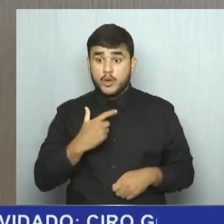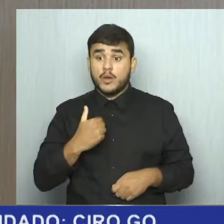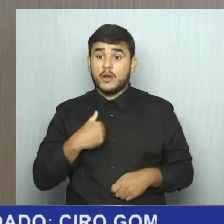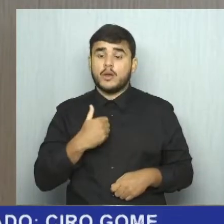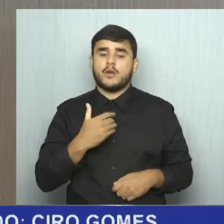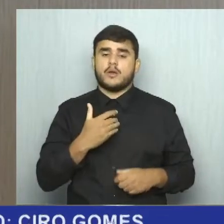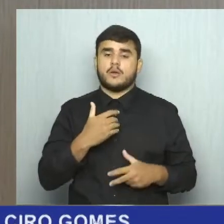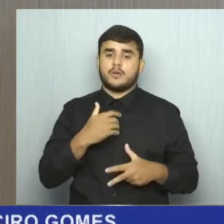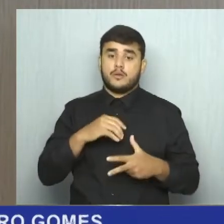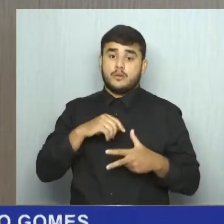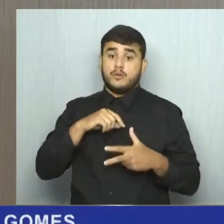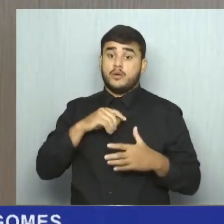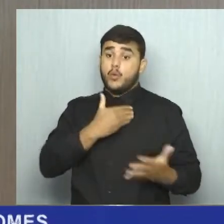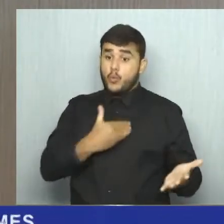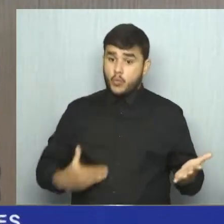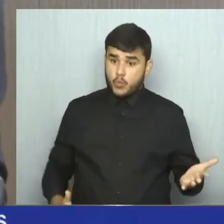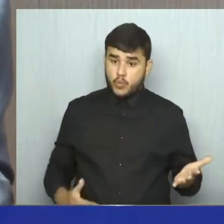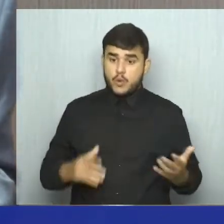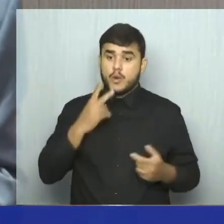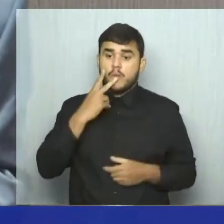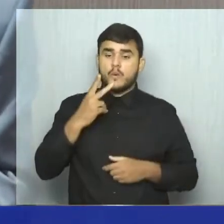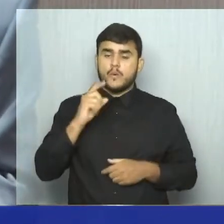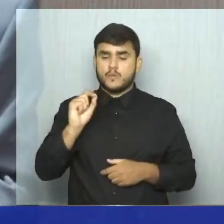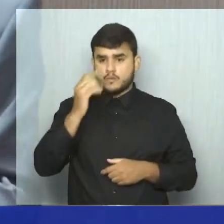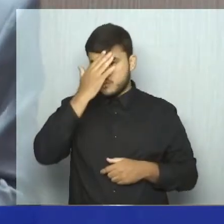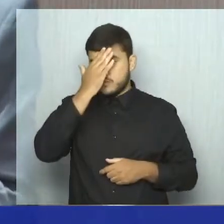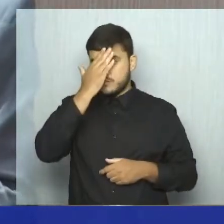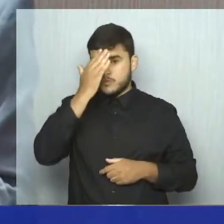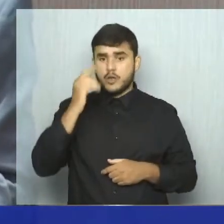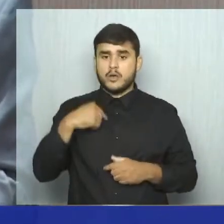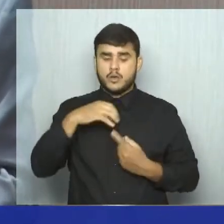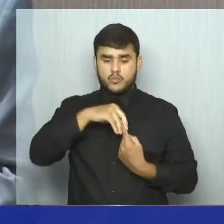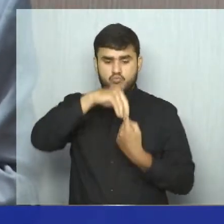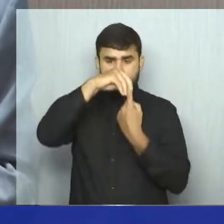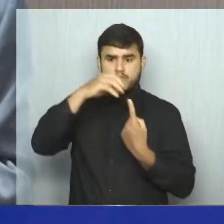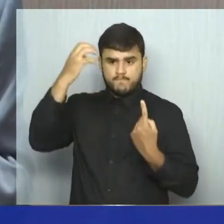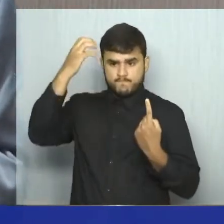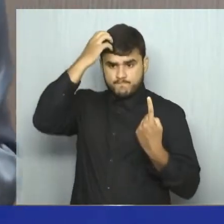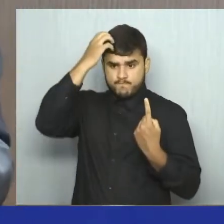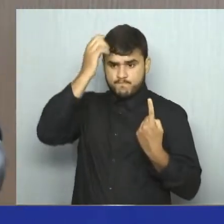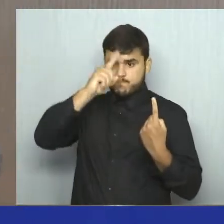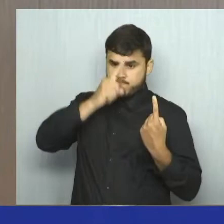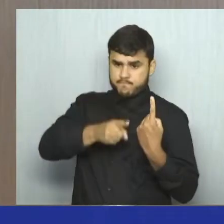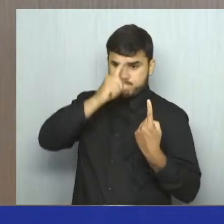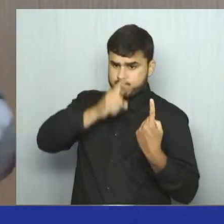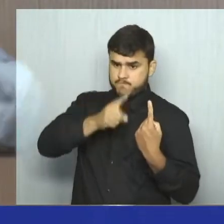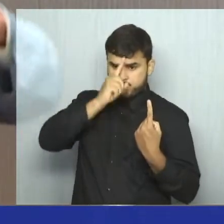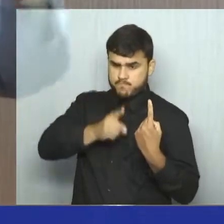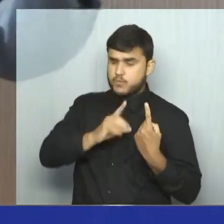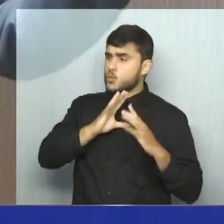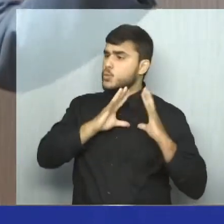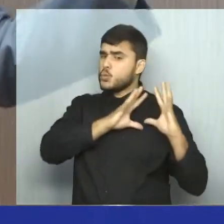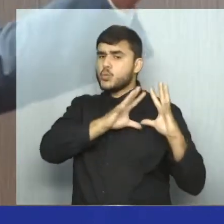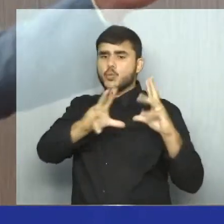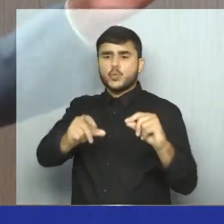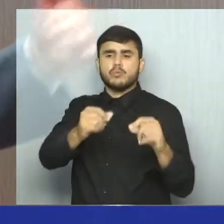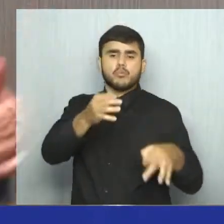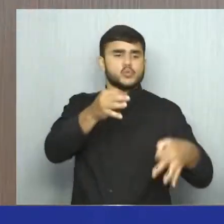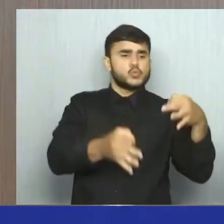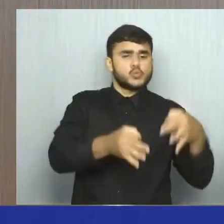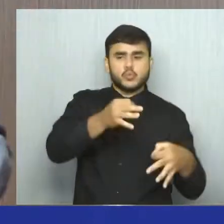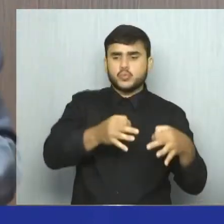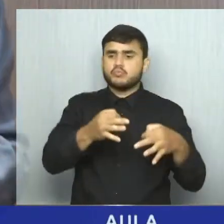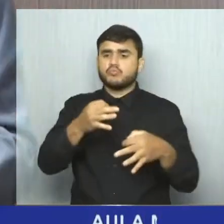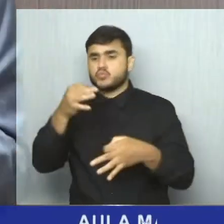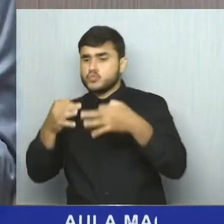tarefa judicante, ou seja, sai-se do arbítrio do monarca, que dizia o que era justo, o que era injusto, sem qualquer código ou